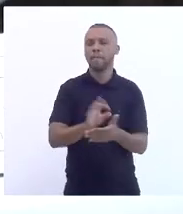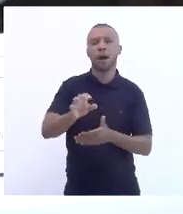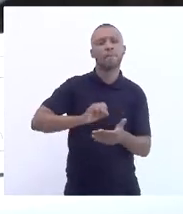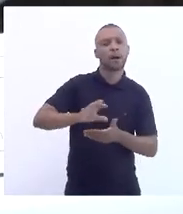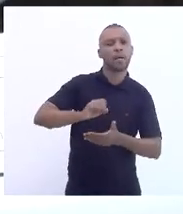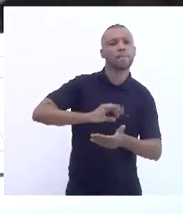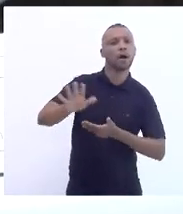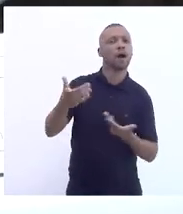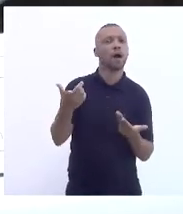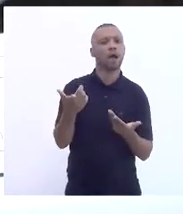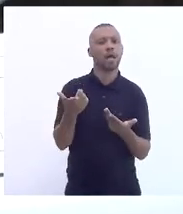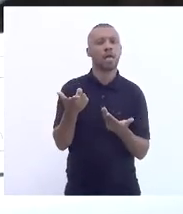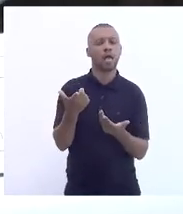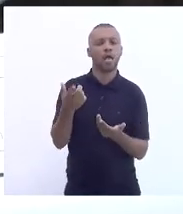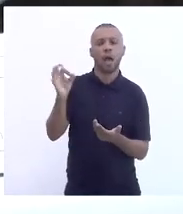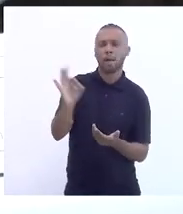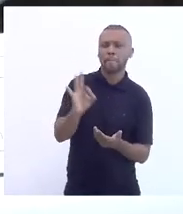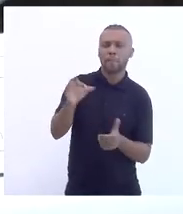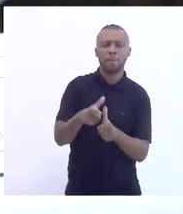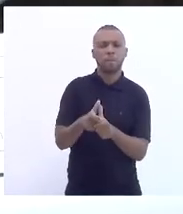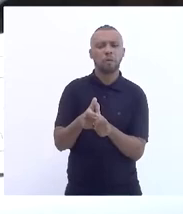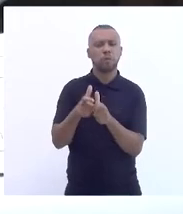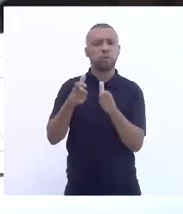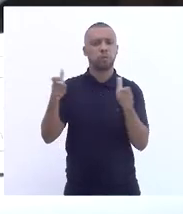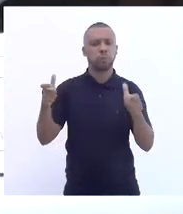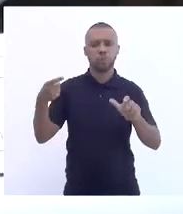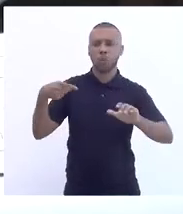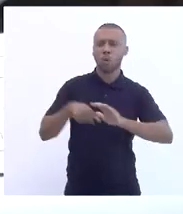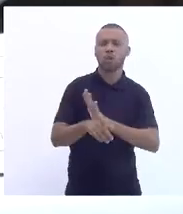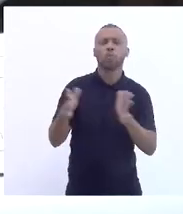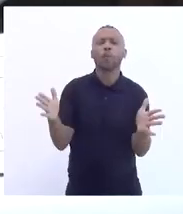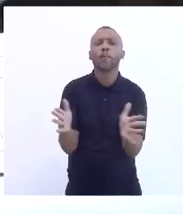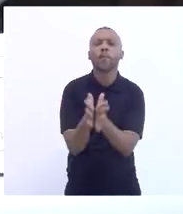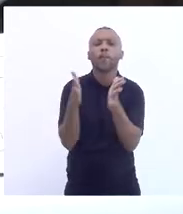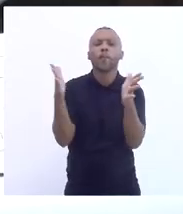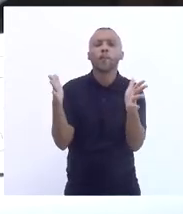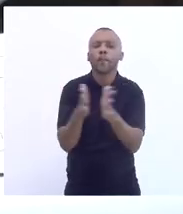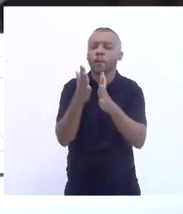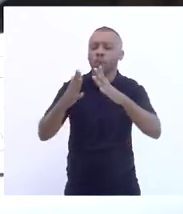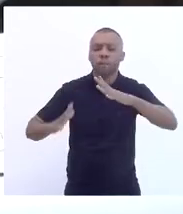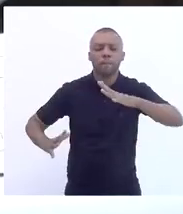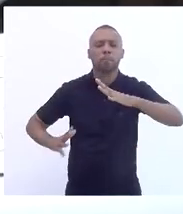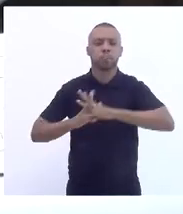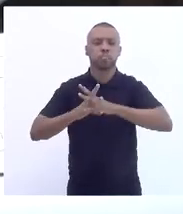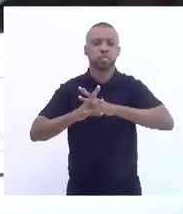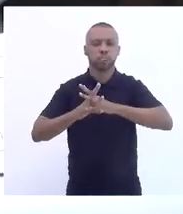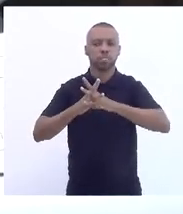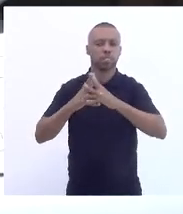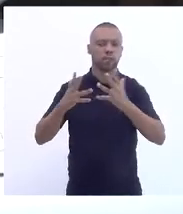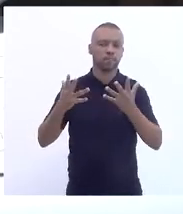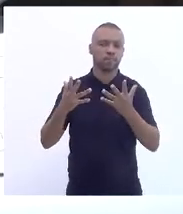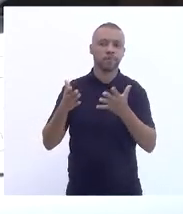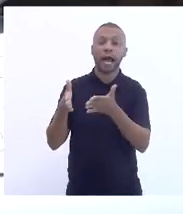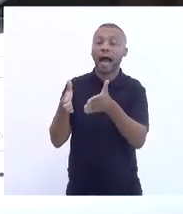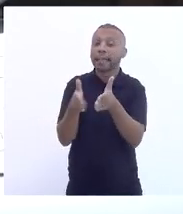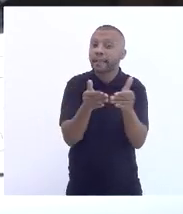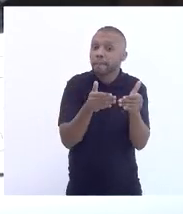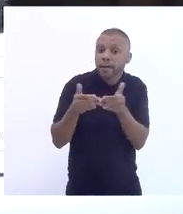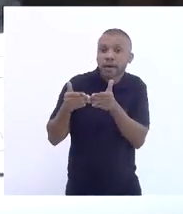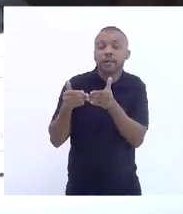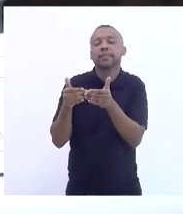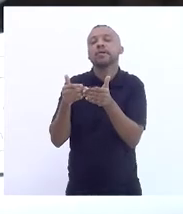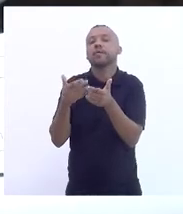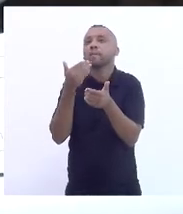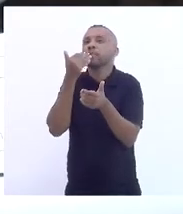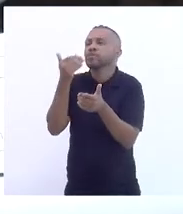que se a profunda com essa exclusão social com esse empobrecimento da nossa população e as demandas por